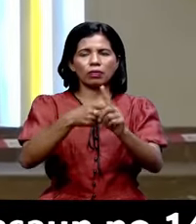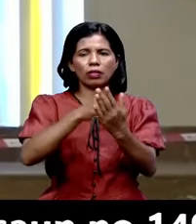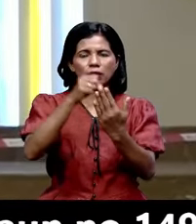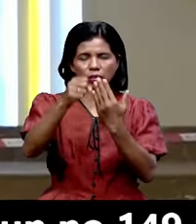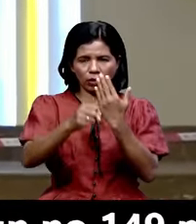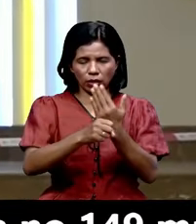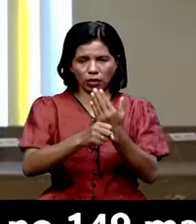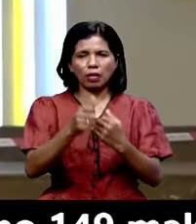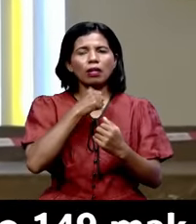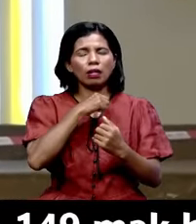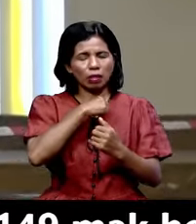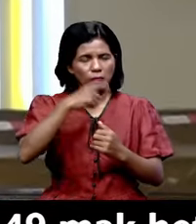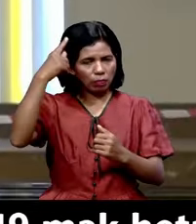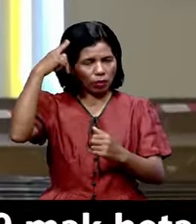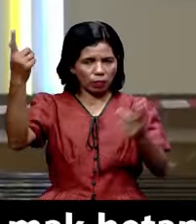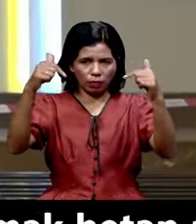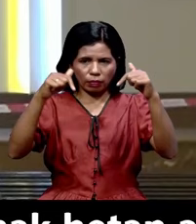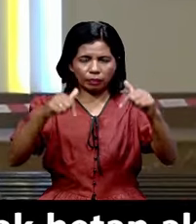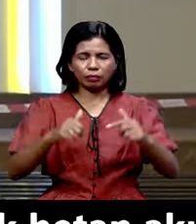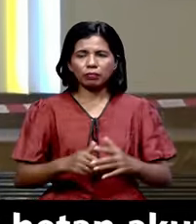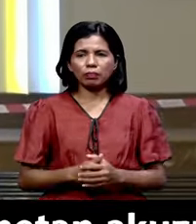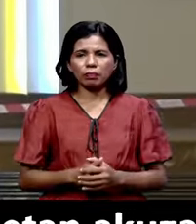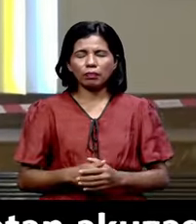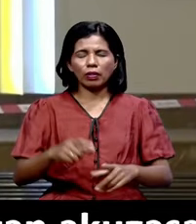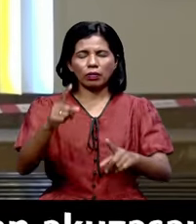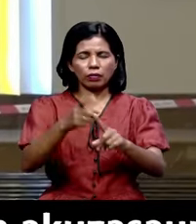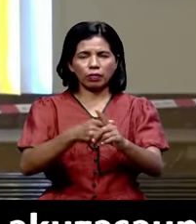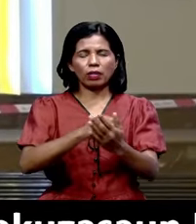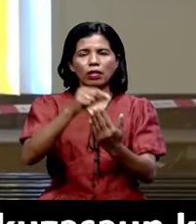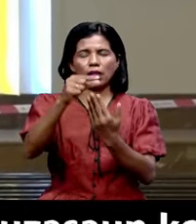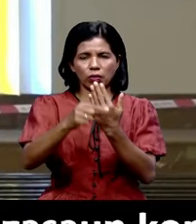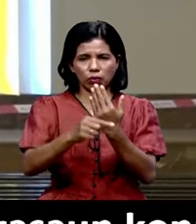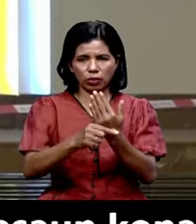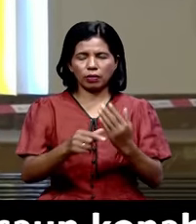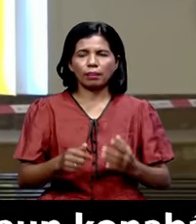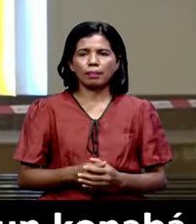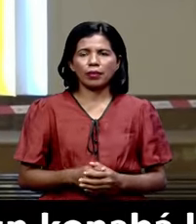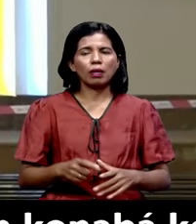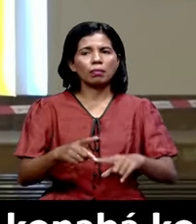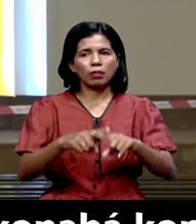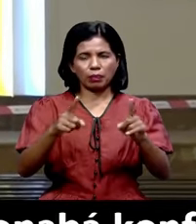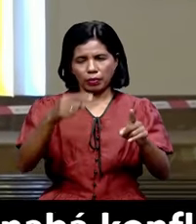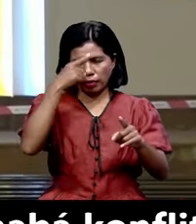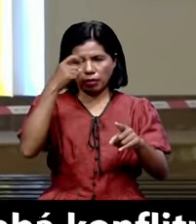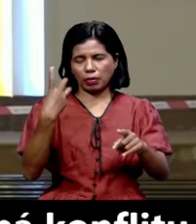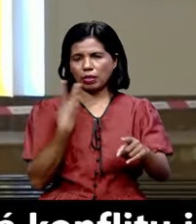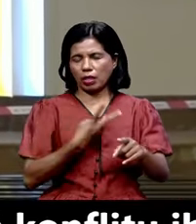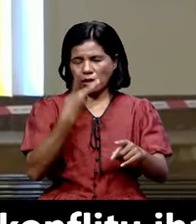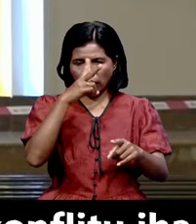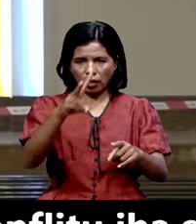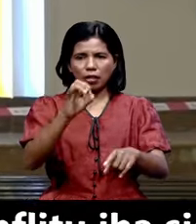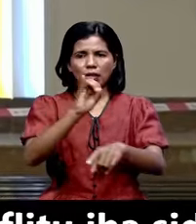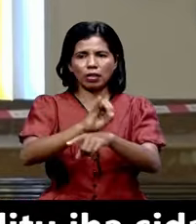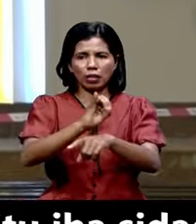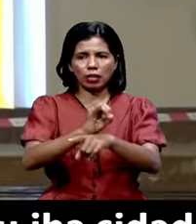antes amo papa to desculpa fim de agosto início de setembro mas bem tamba ita recondição igreja